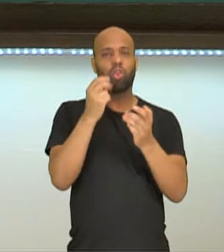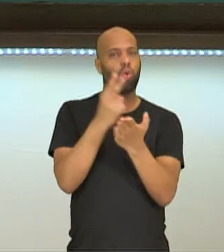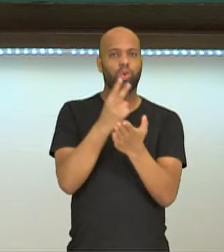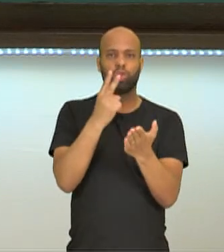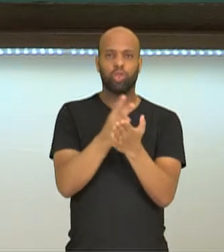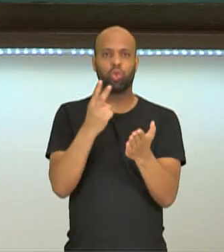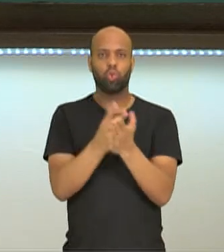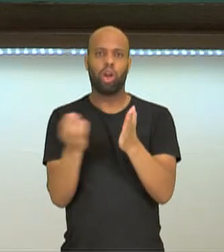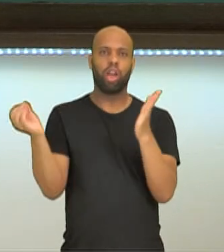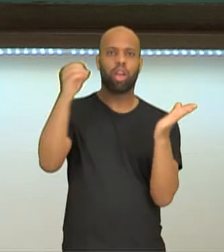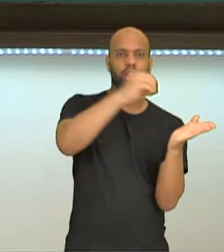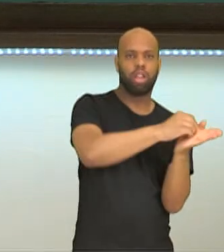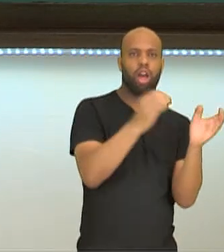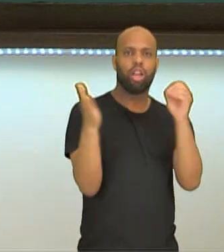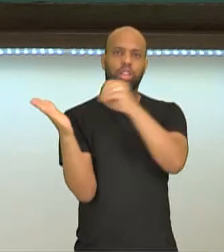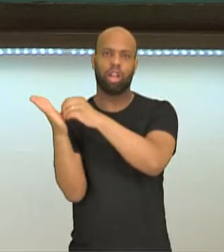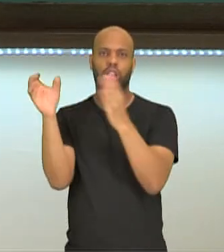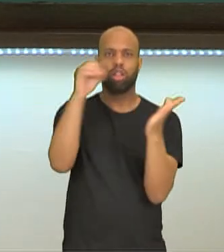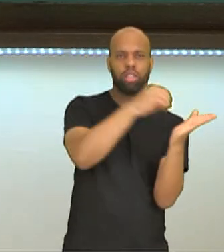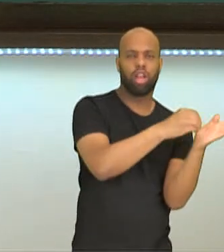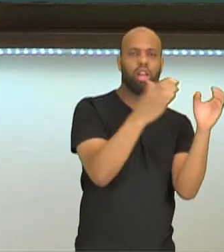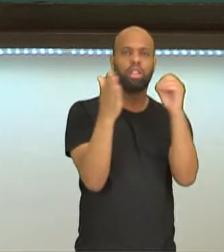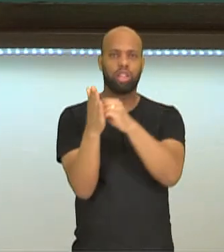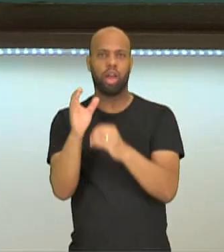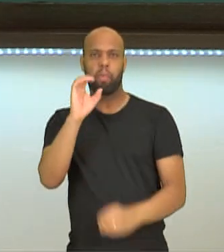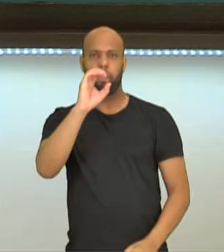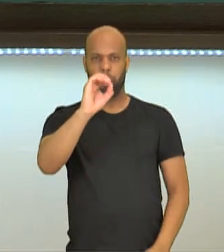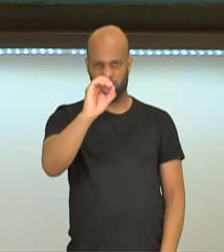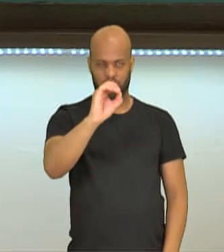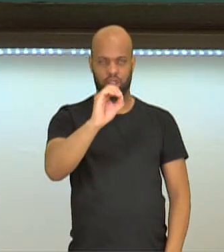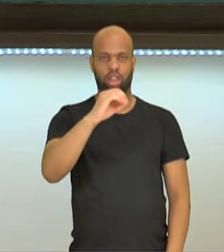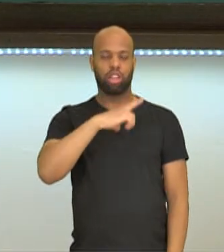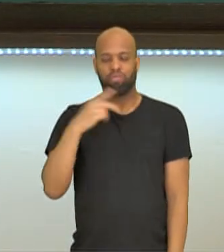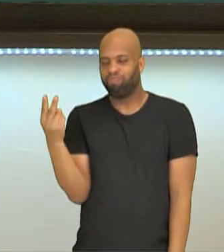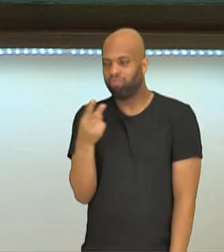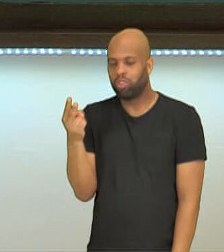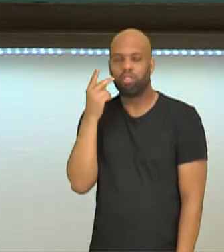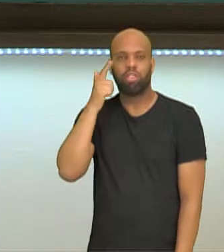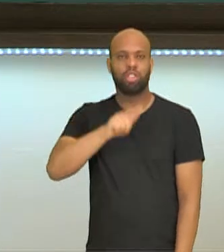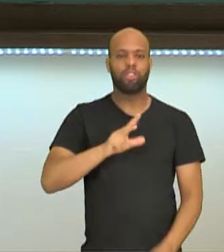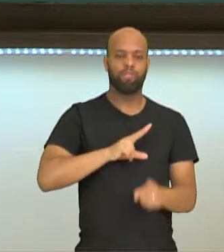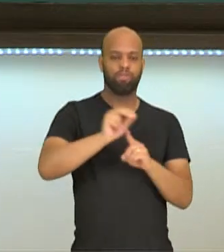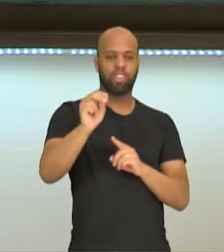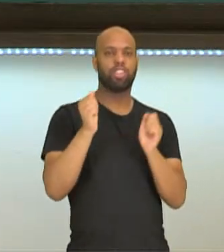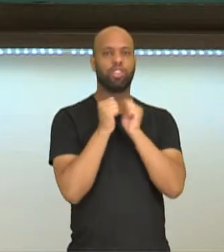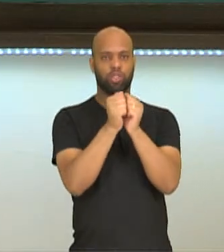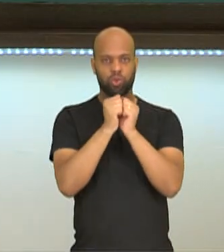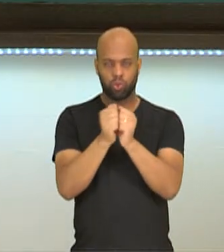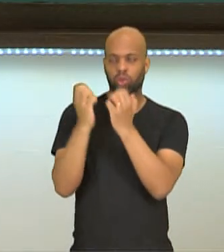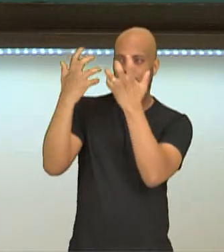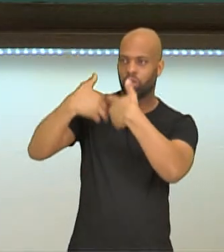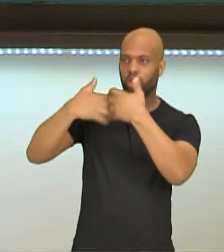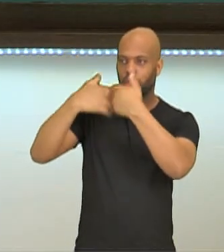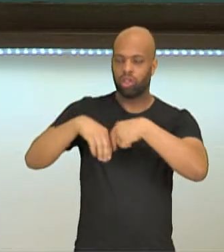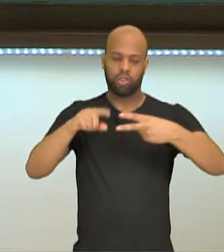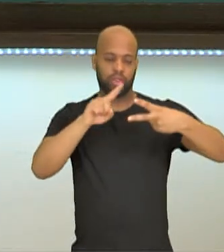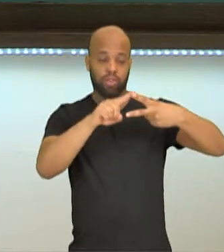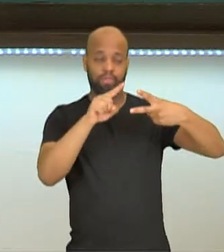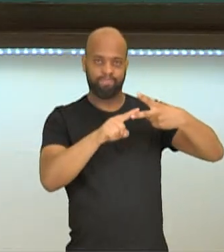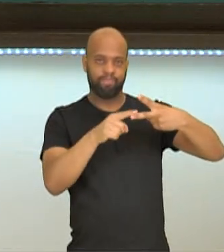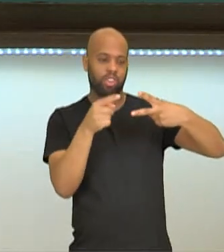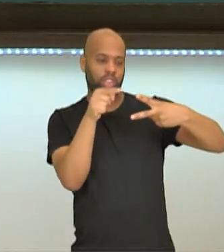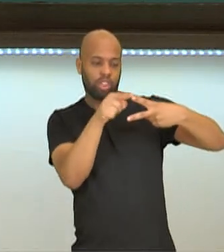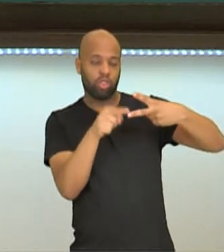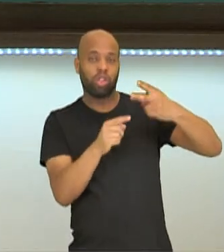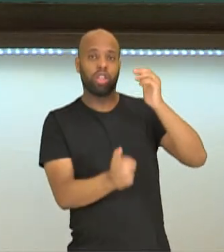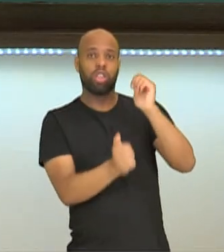no ar o maior tempo possível. E nós dois daí vamos estar ganhando juntos. Essa reflexão do tênis com o